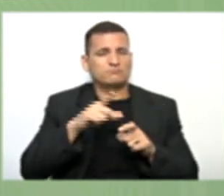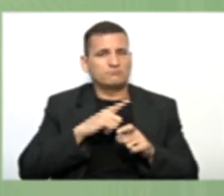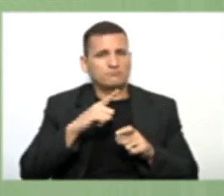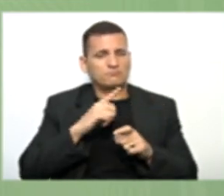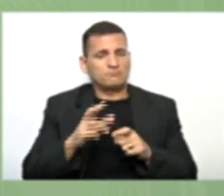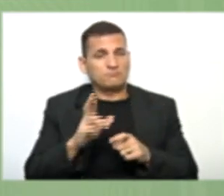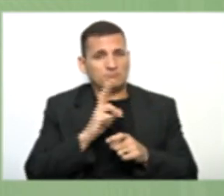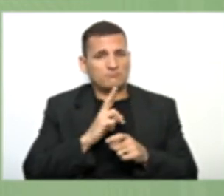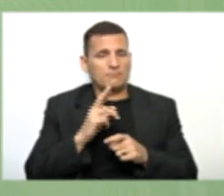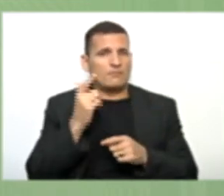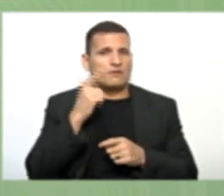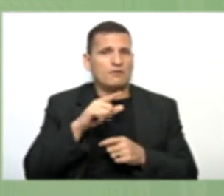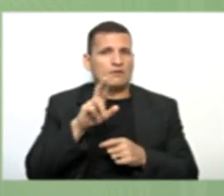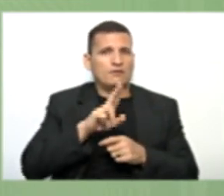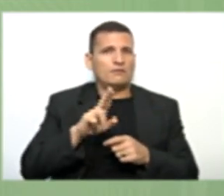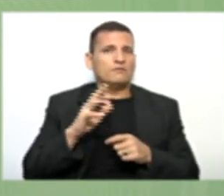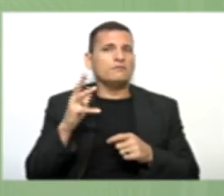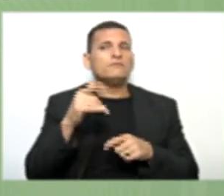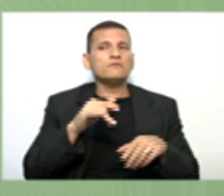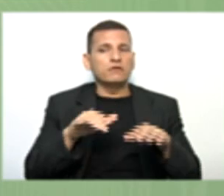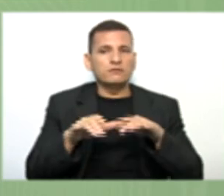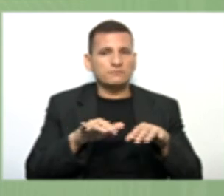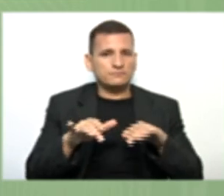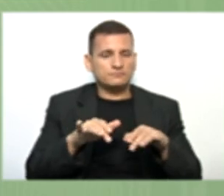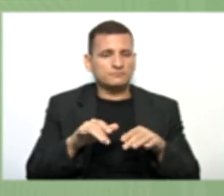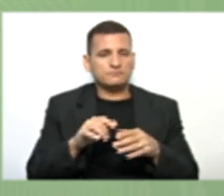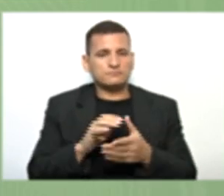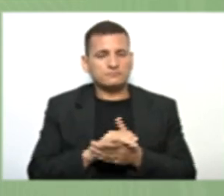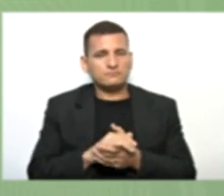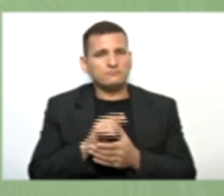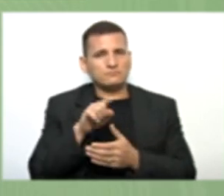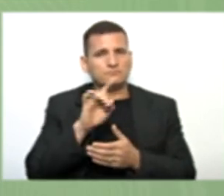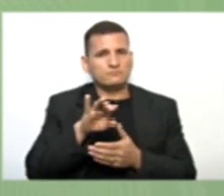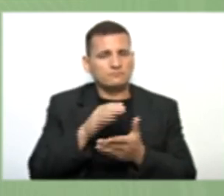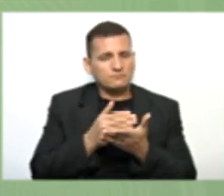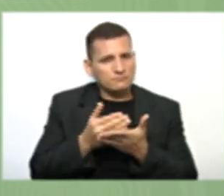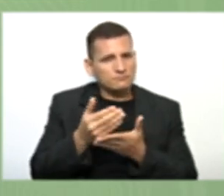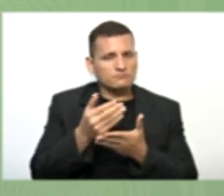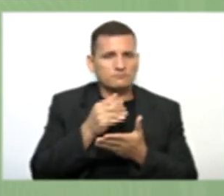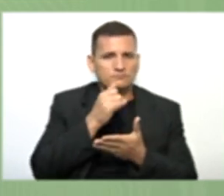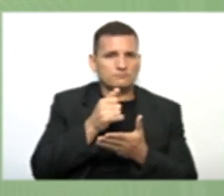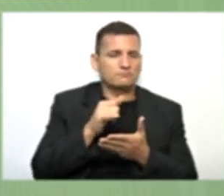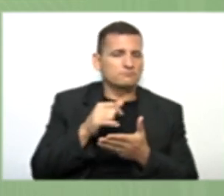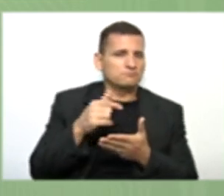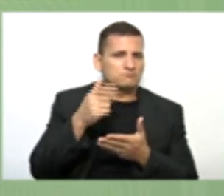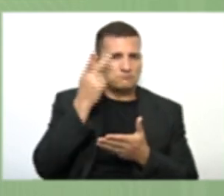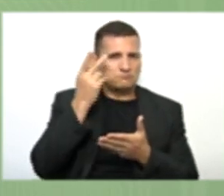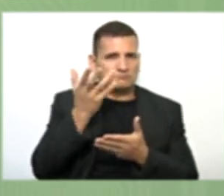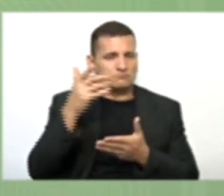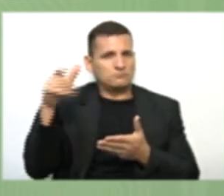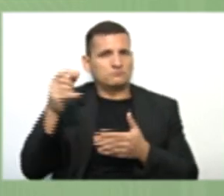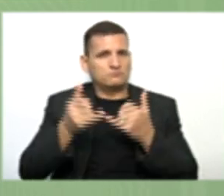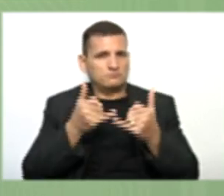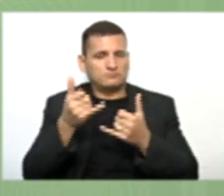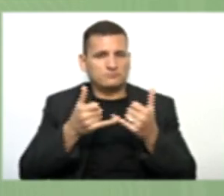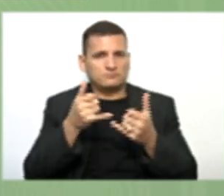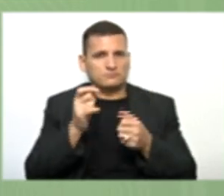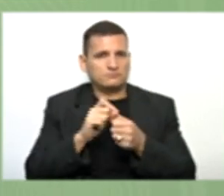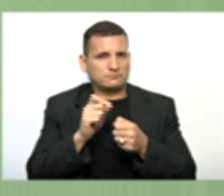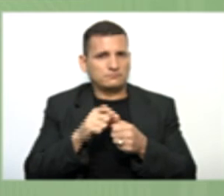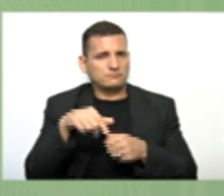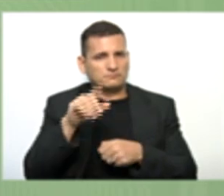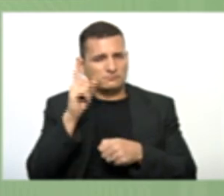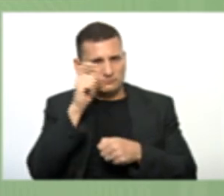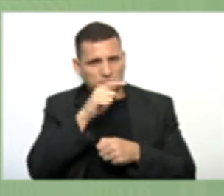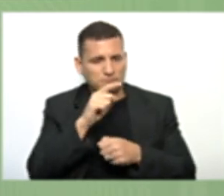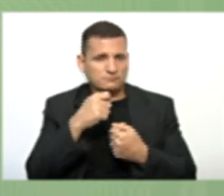resposta disso, né? Usando toda a programação. Isso aqui é um pontapé inicial para quem quer fazer um outro jogo da vida. Né? Quem quer fazer um jogo mais complexo,